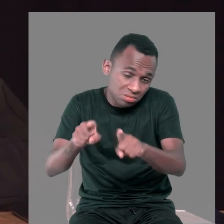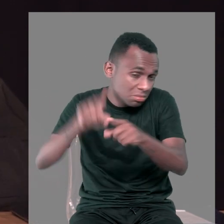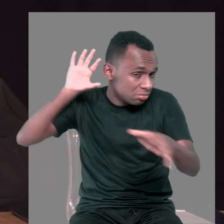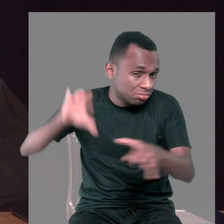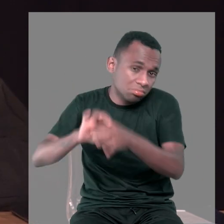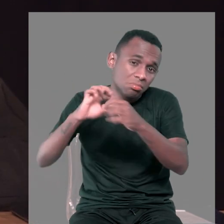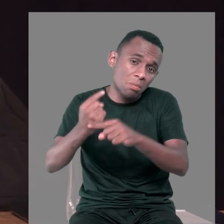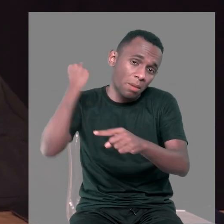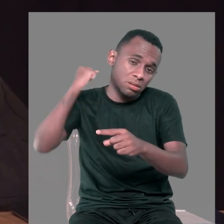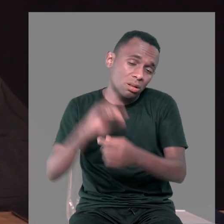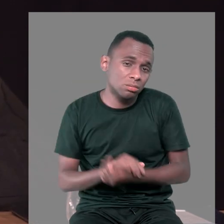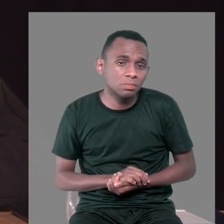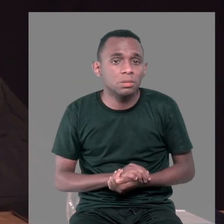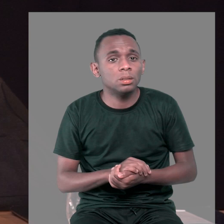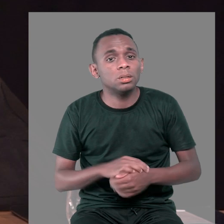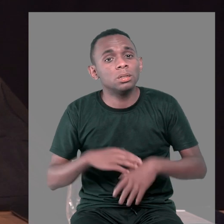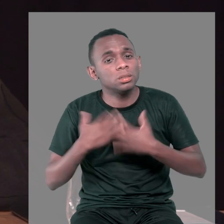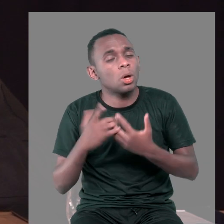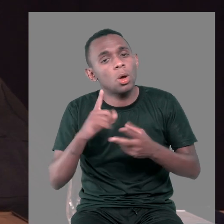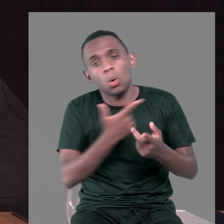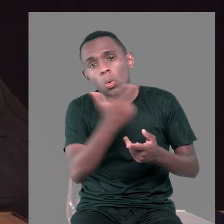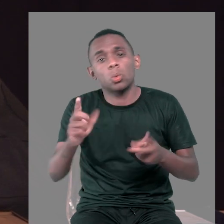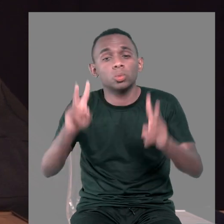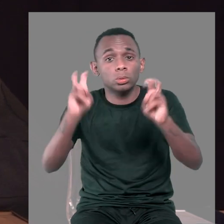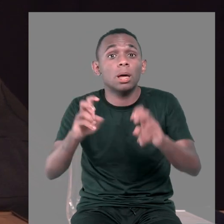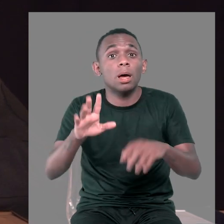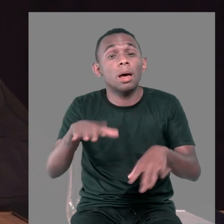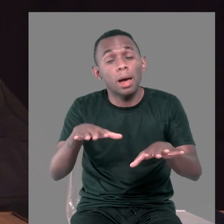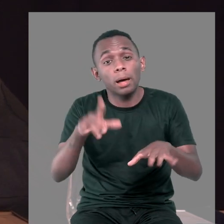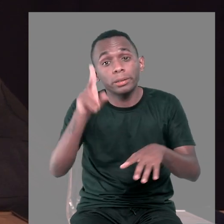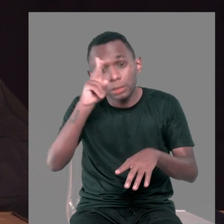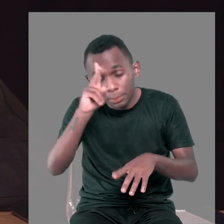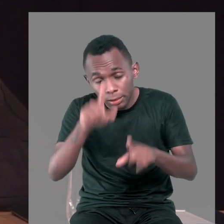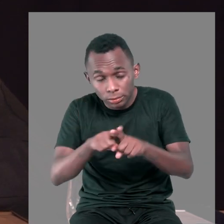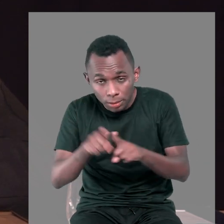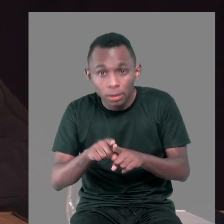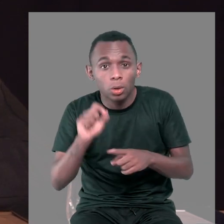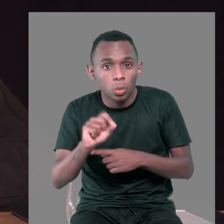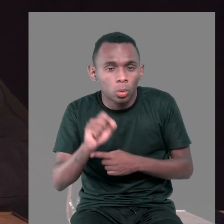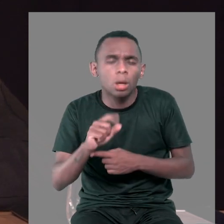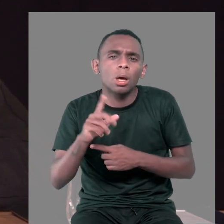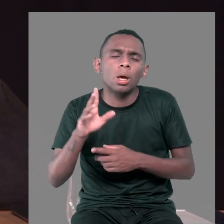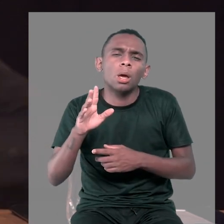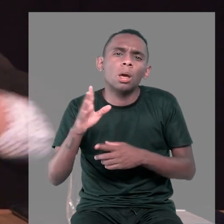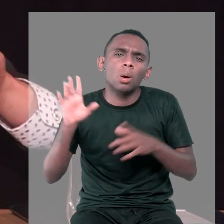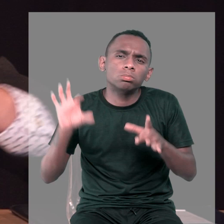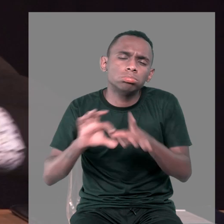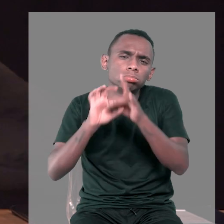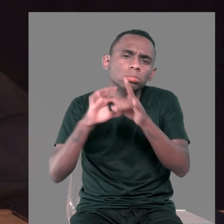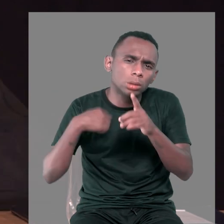um filósofo, ou ao menos um professor de filosofia, mas é um debate que